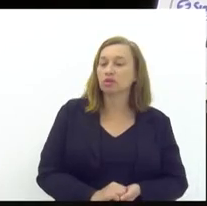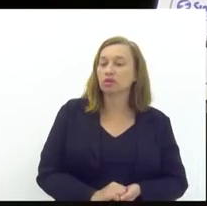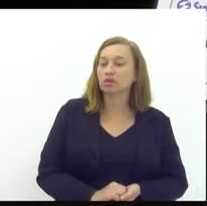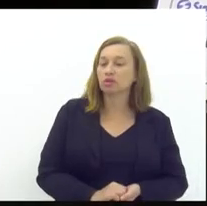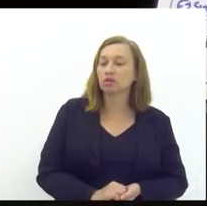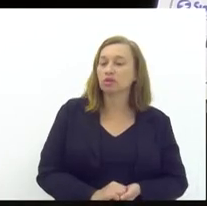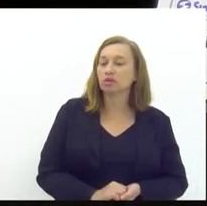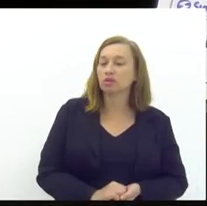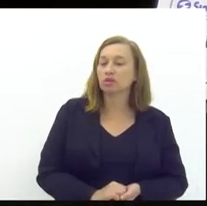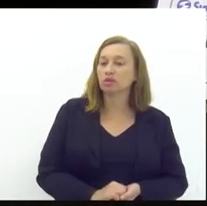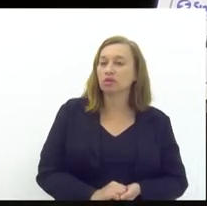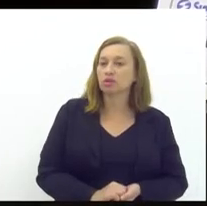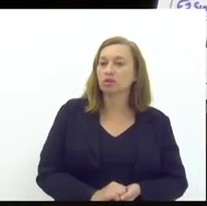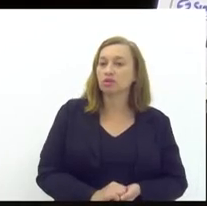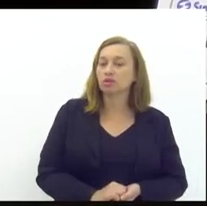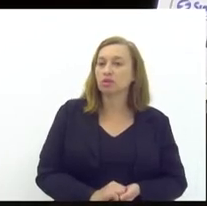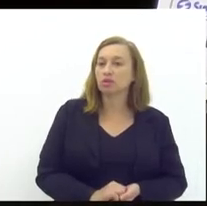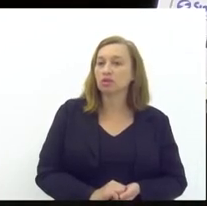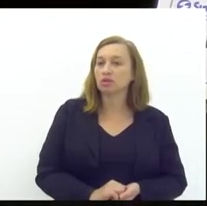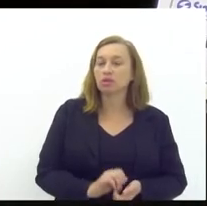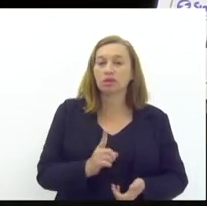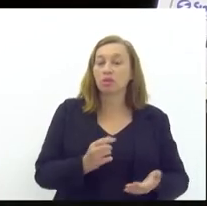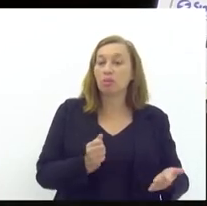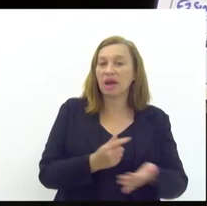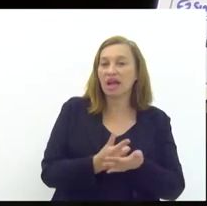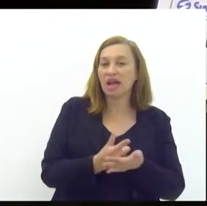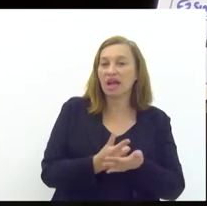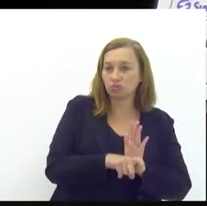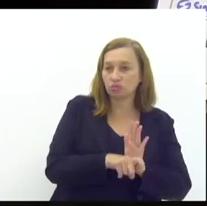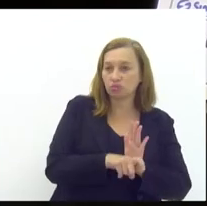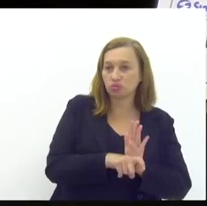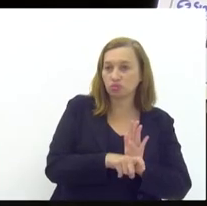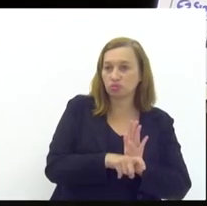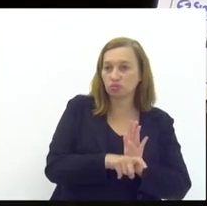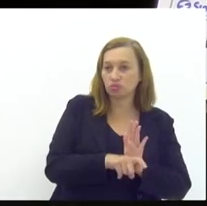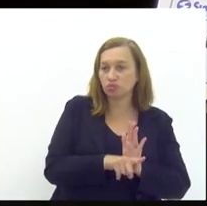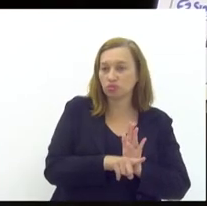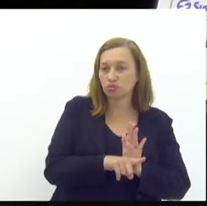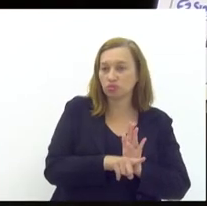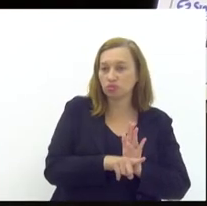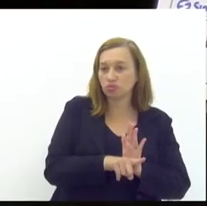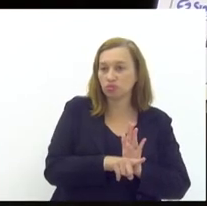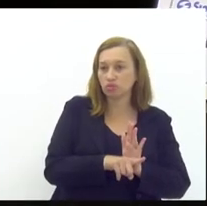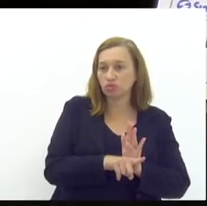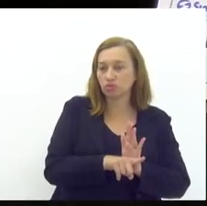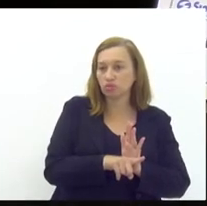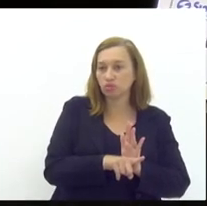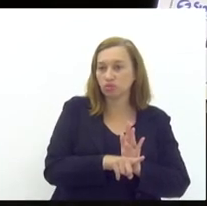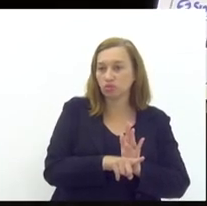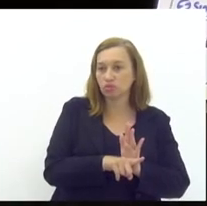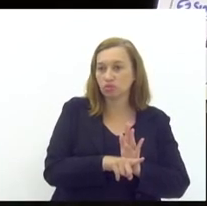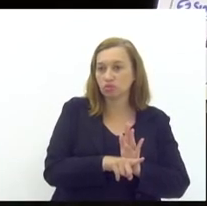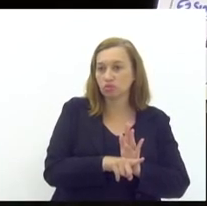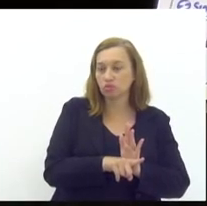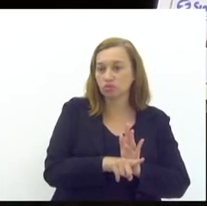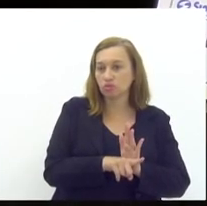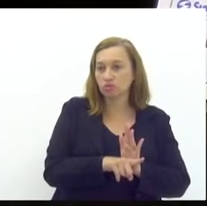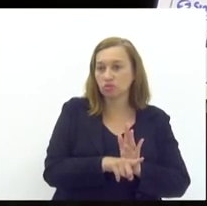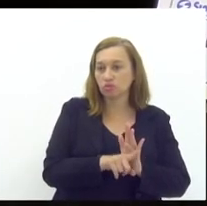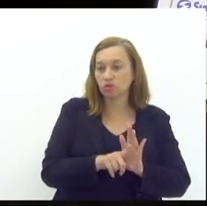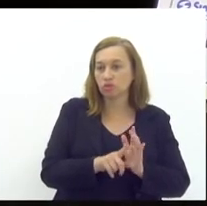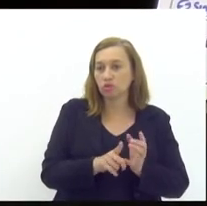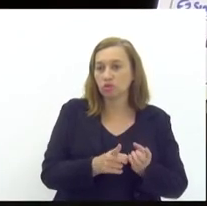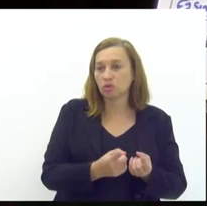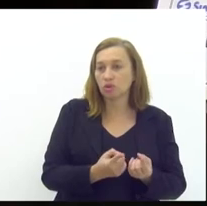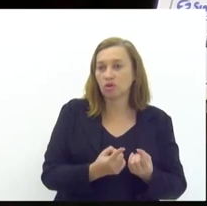desoneração isenção de tributos indiretos não costumo metigar os efeitos dessa